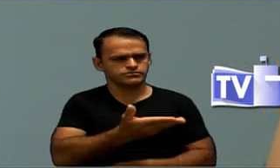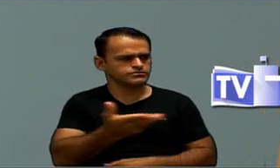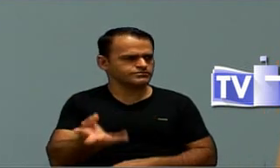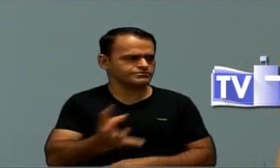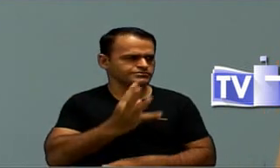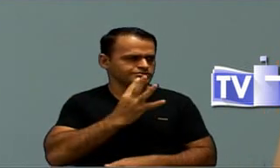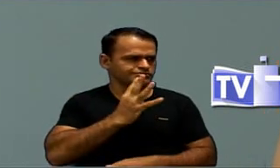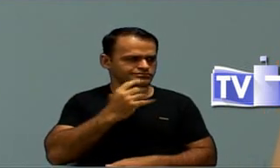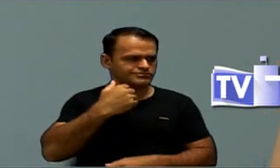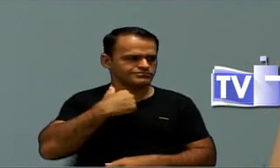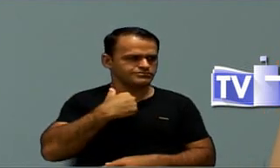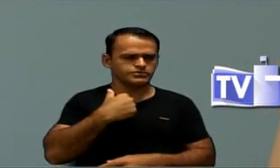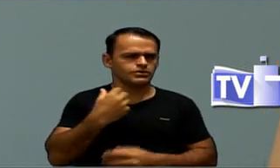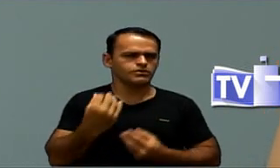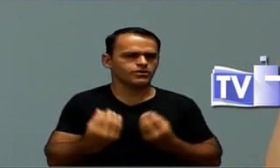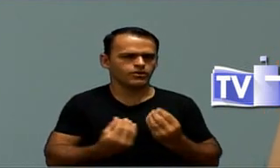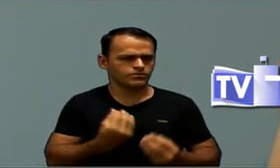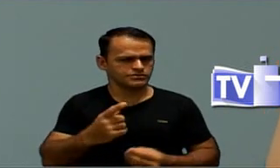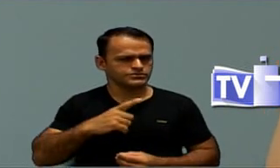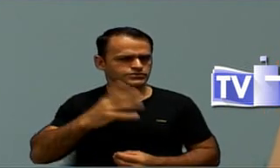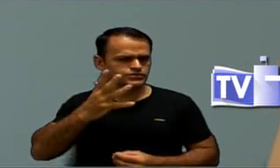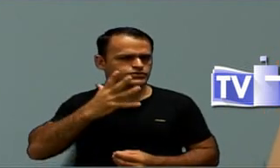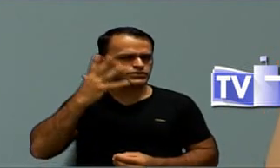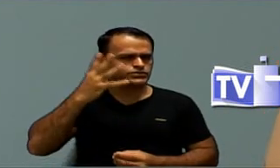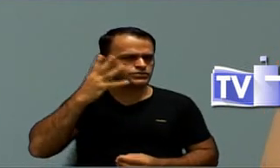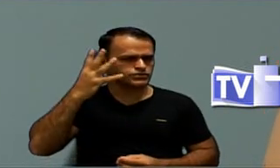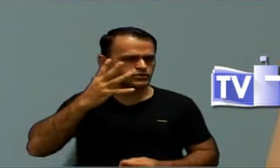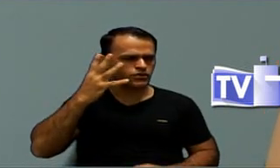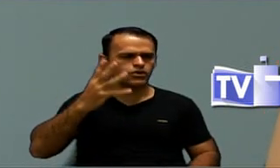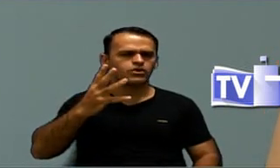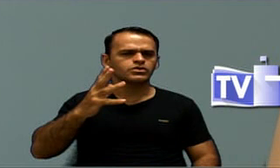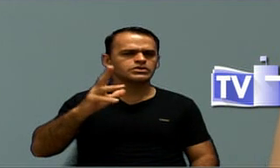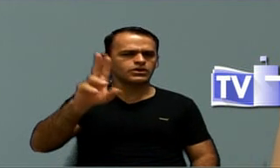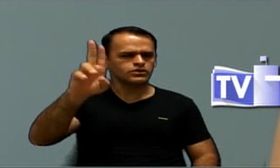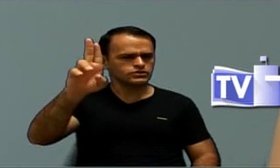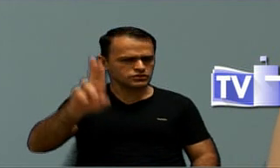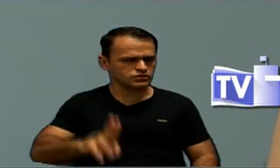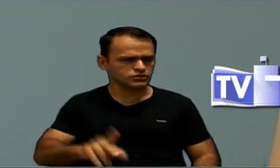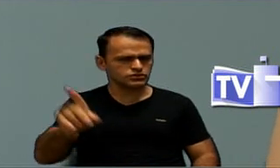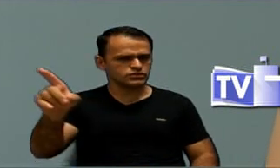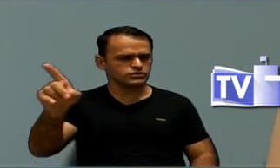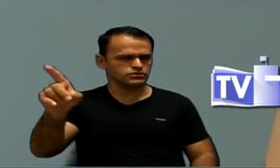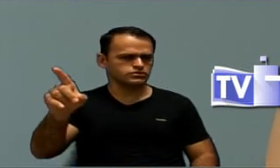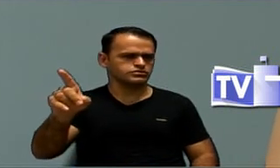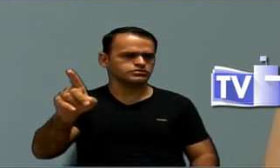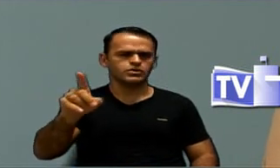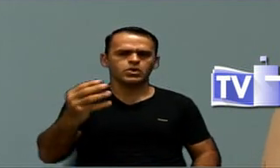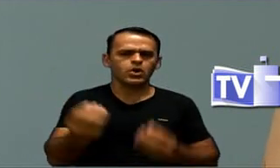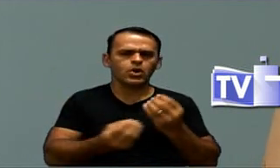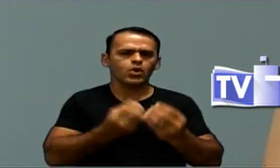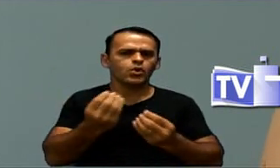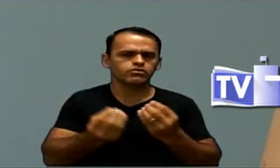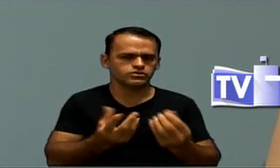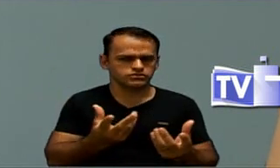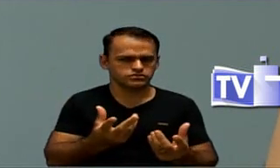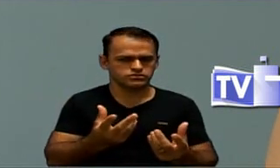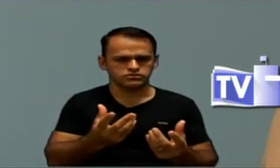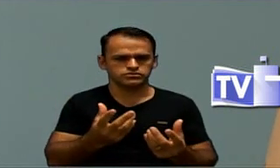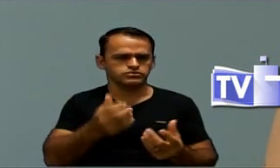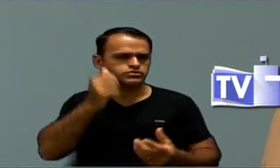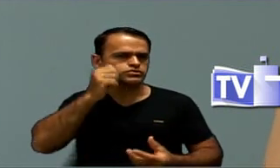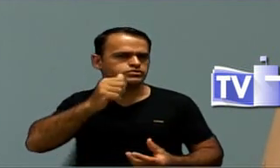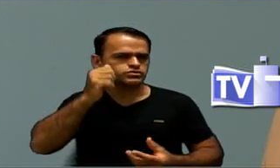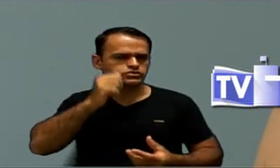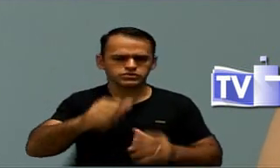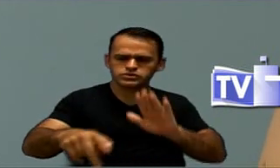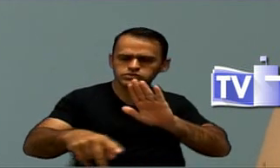né, principalmente, com base em uma palestra que eu dei na UFSCar sobre a questão da educação da mulher, educação feminina. Como a educação